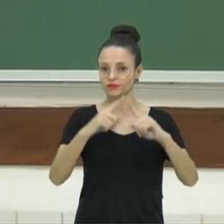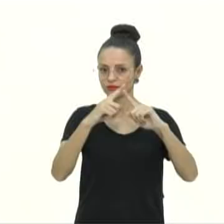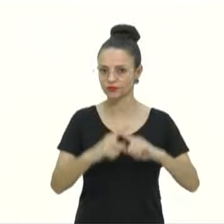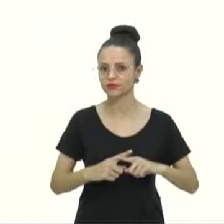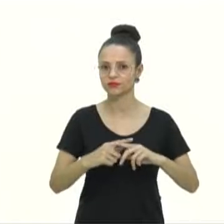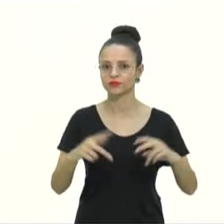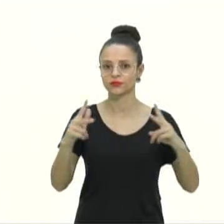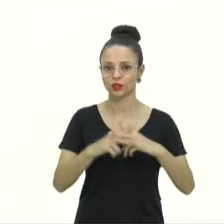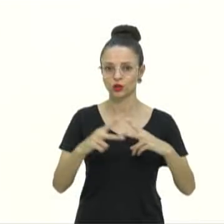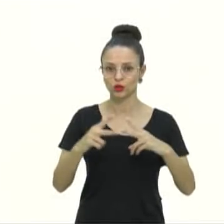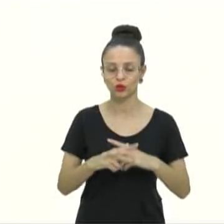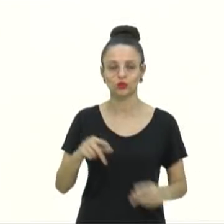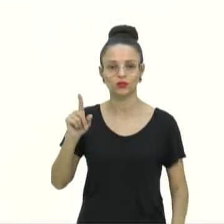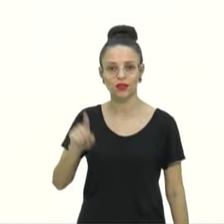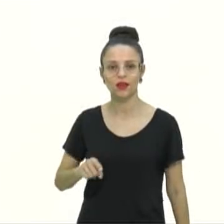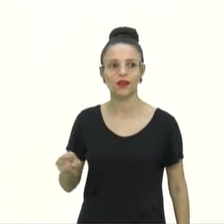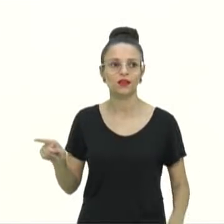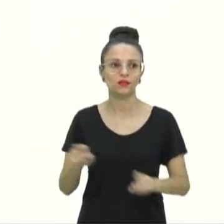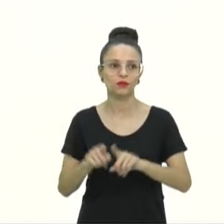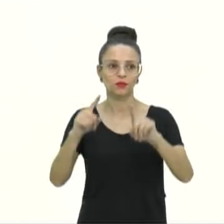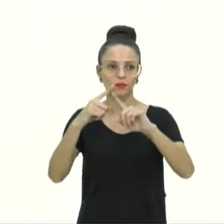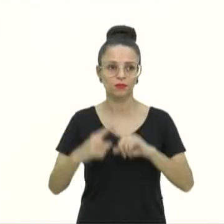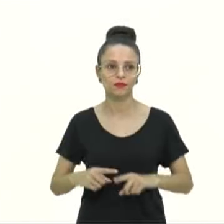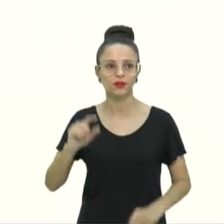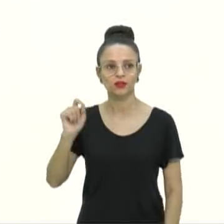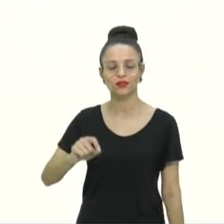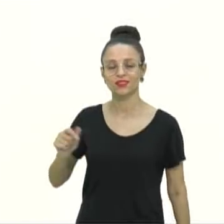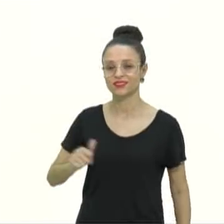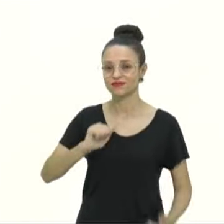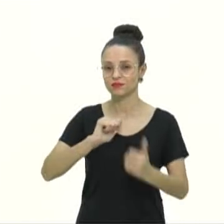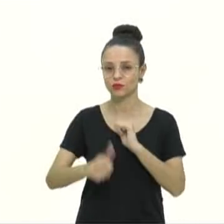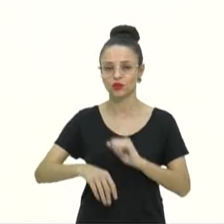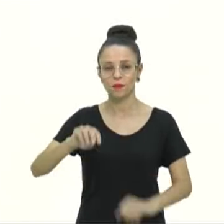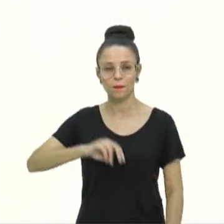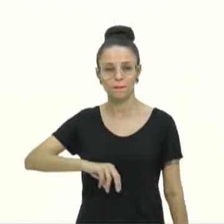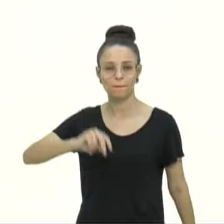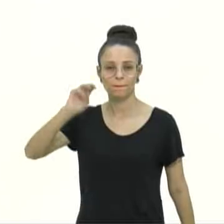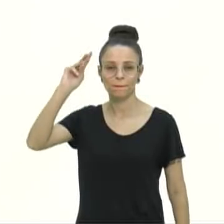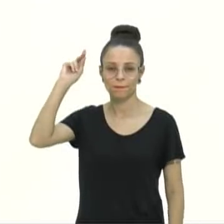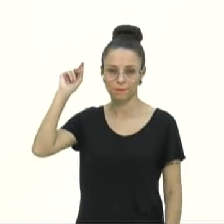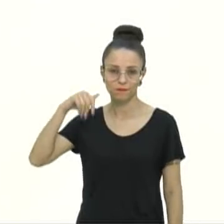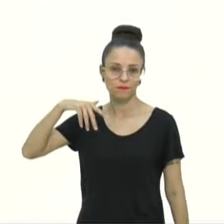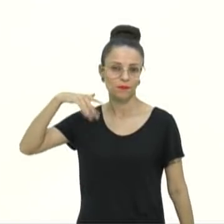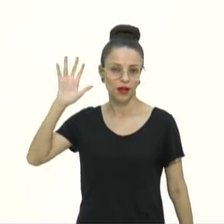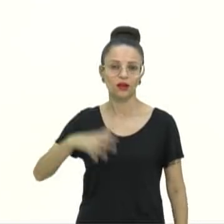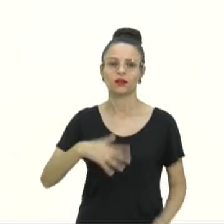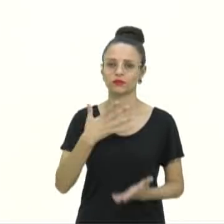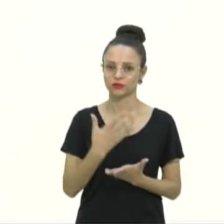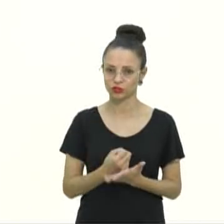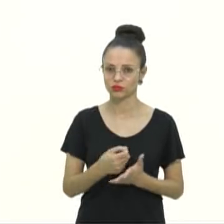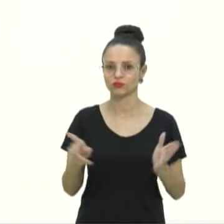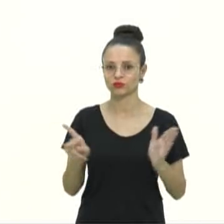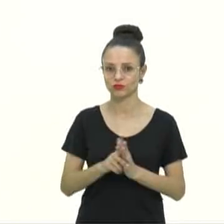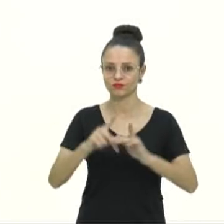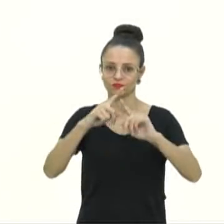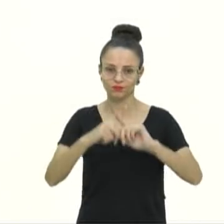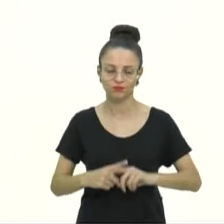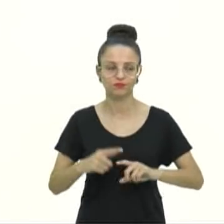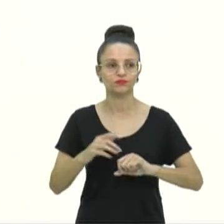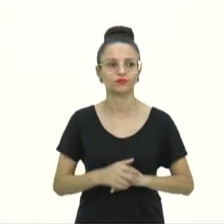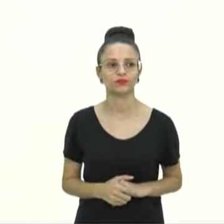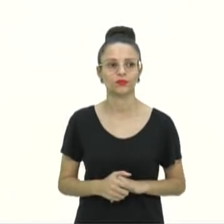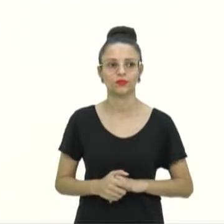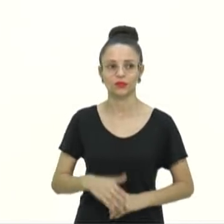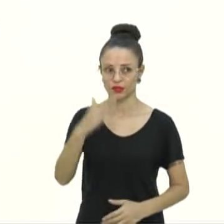luta é ao lado da maratona, né, um dos esportes mais antigos que se tem registro. Isso daí é em competição, né? Acredita-se